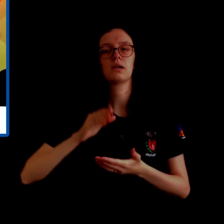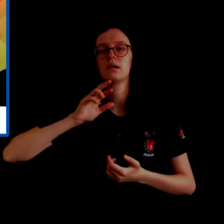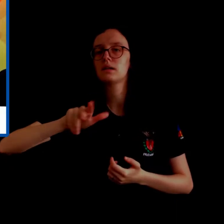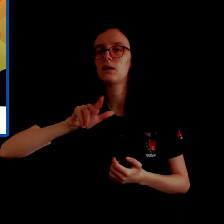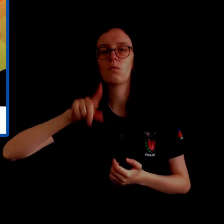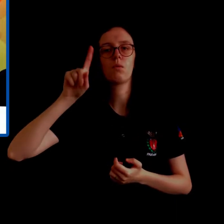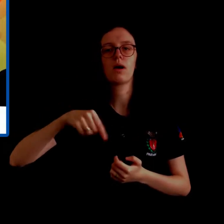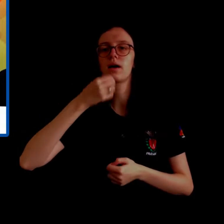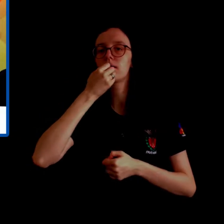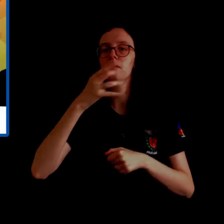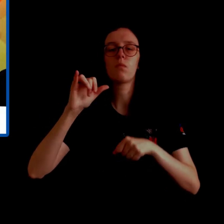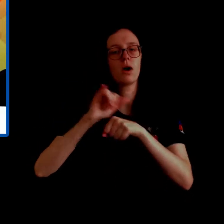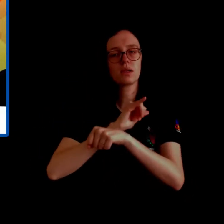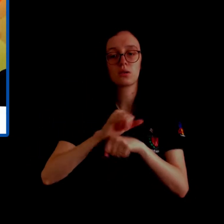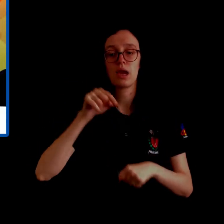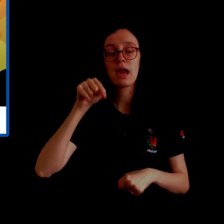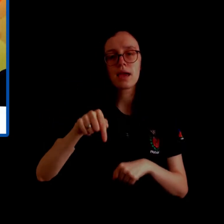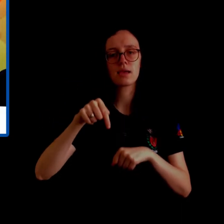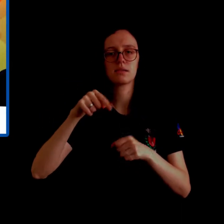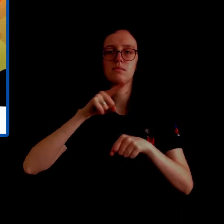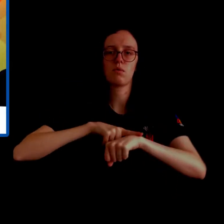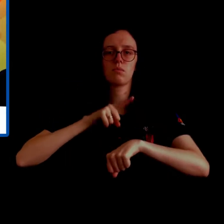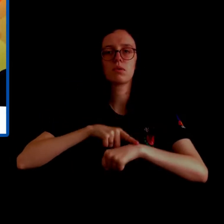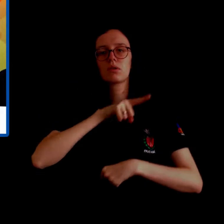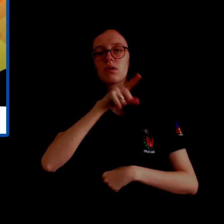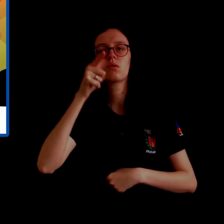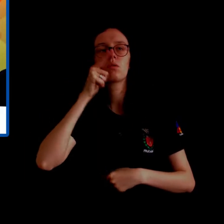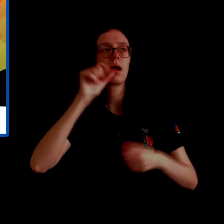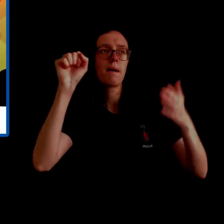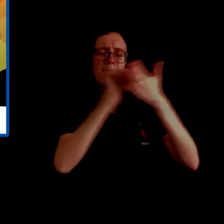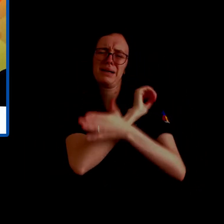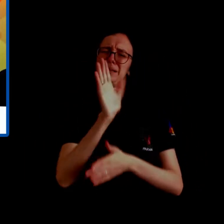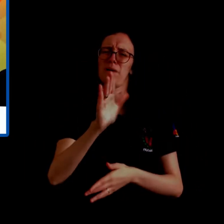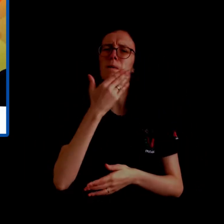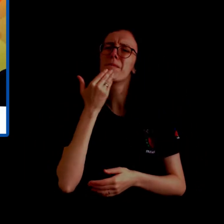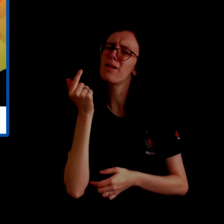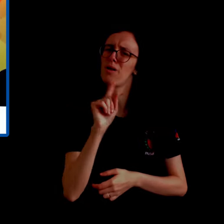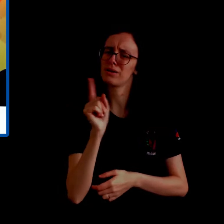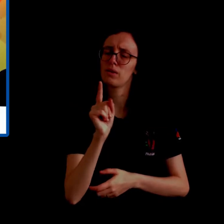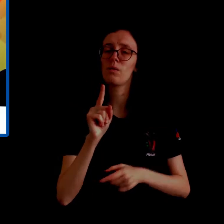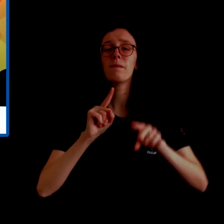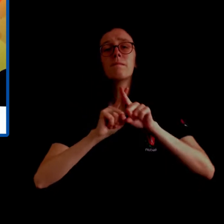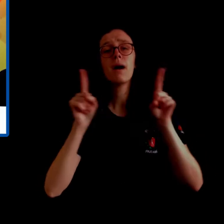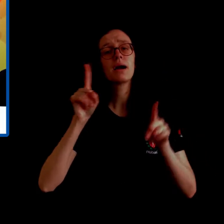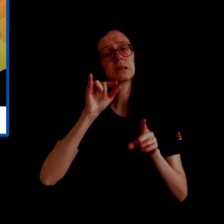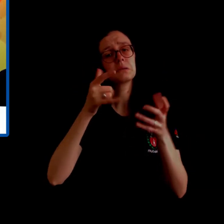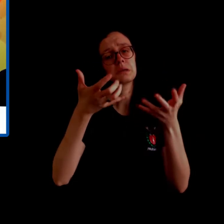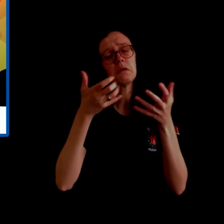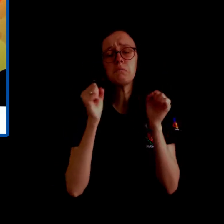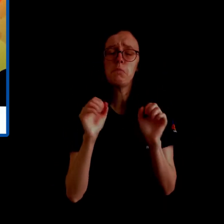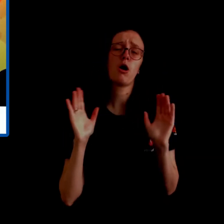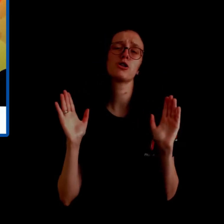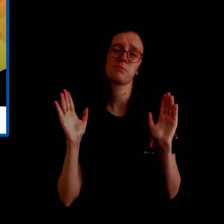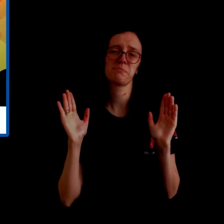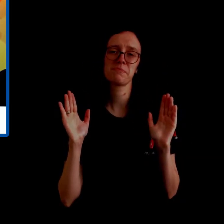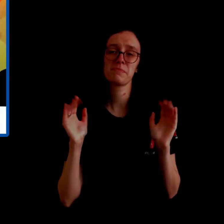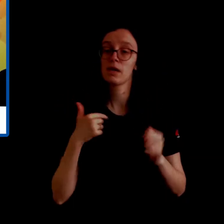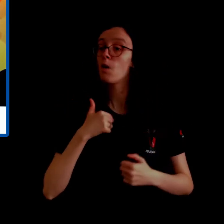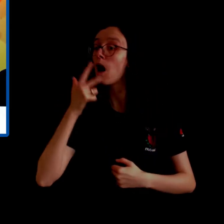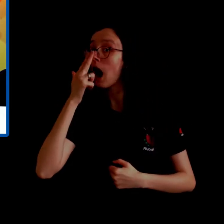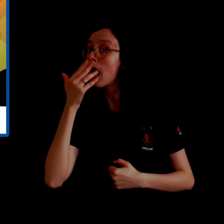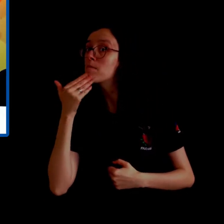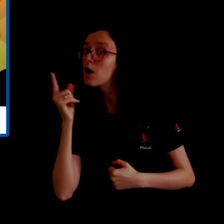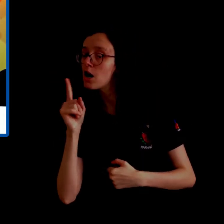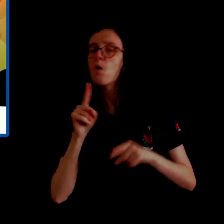boa estratégia, nesse momento, você apagar o formulário. Mas se você quiser, você pode apagar o formulário.